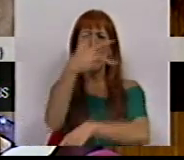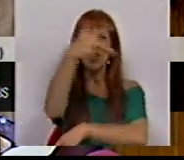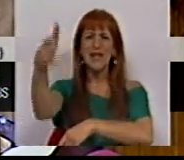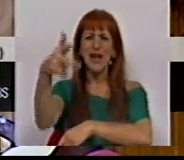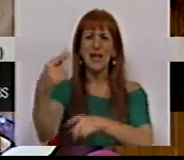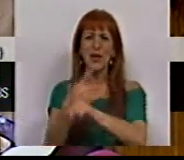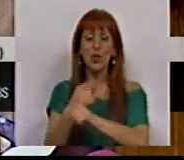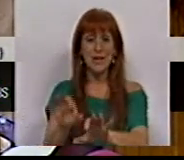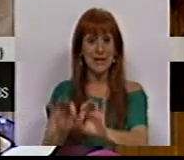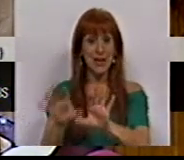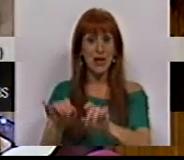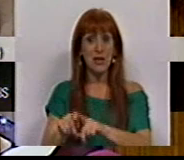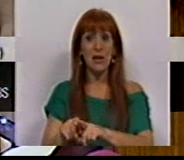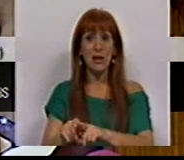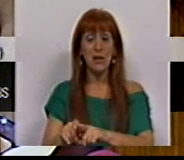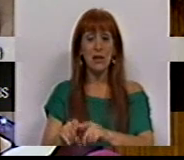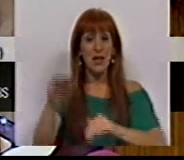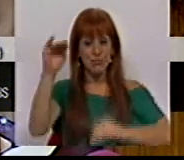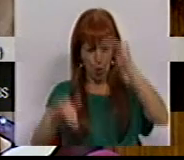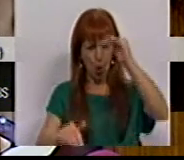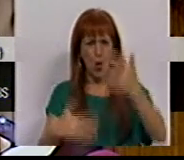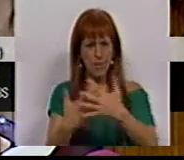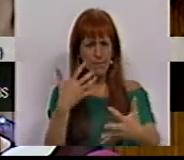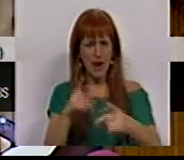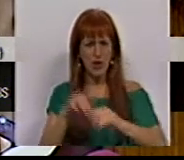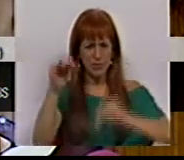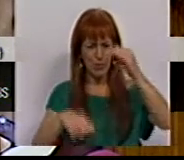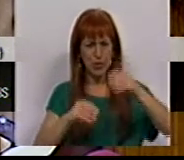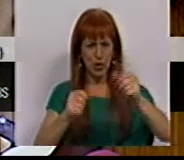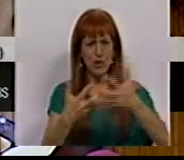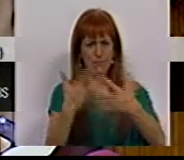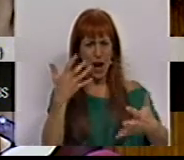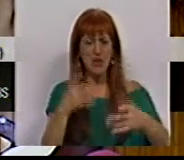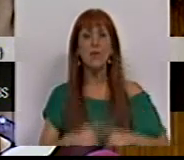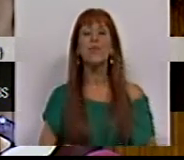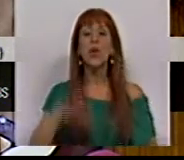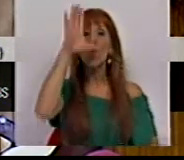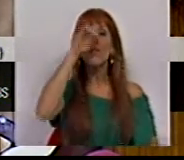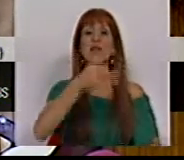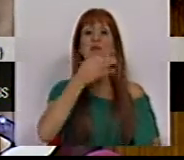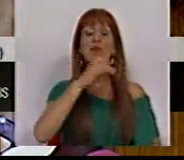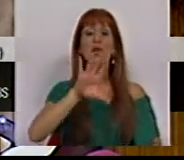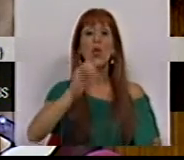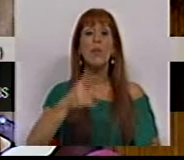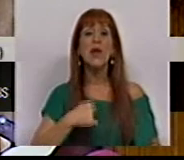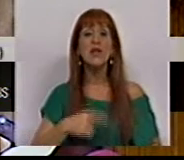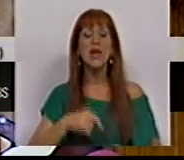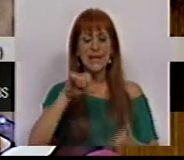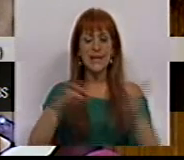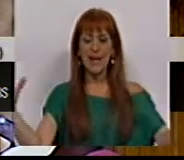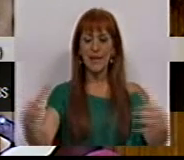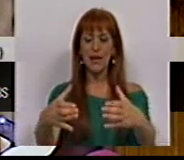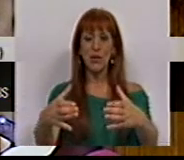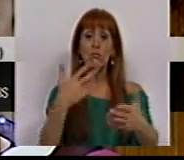centenas. Deste modo, crescerão as desigualdades e as assimetrias territoriais. O Governo fala que o país está mais